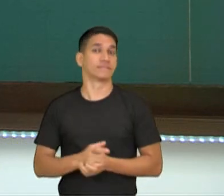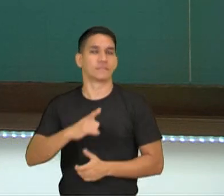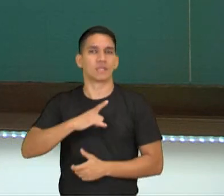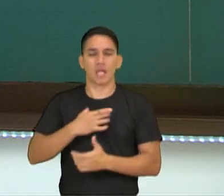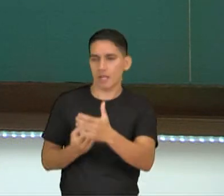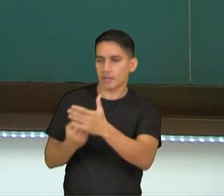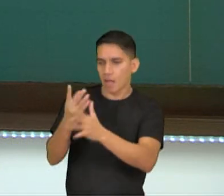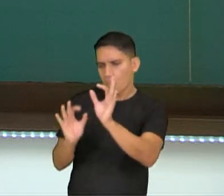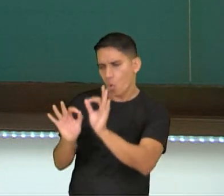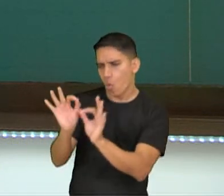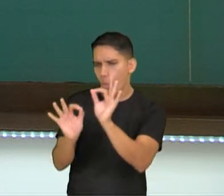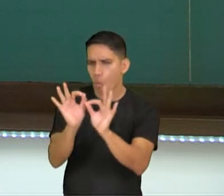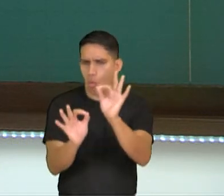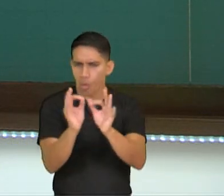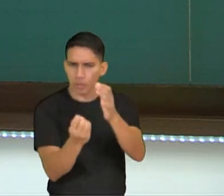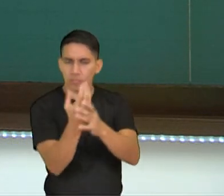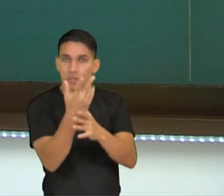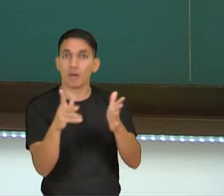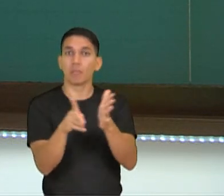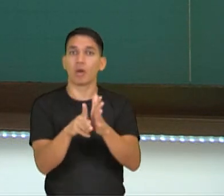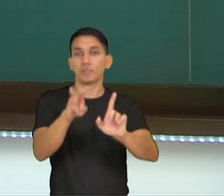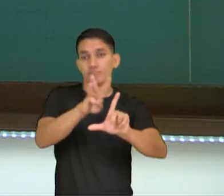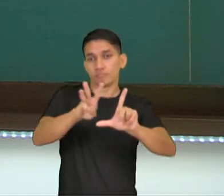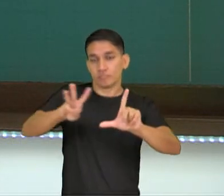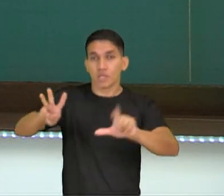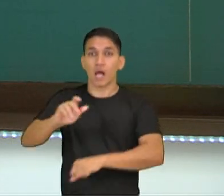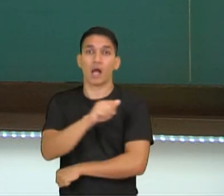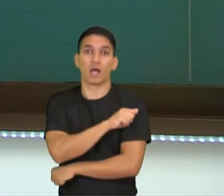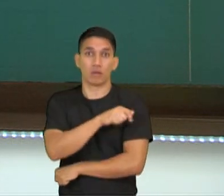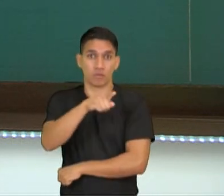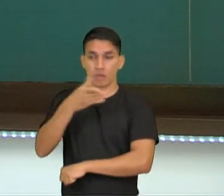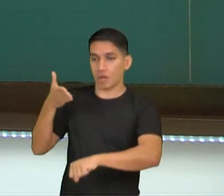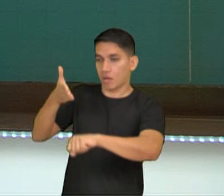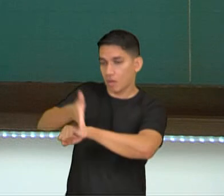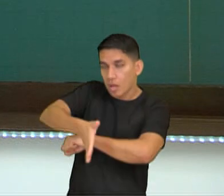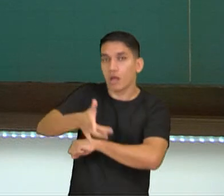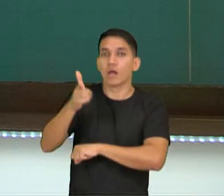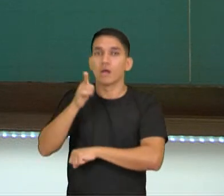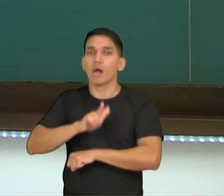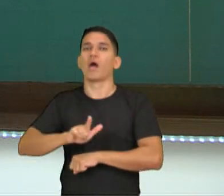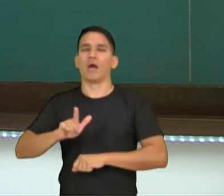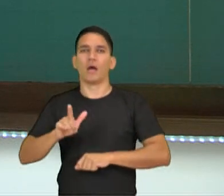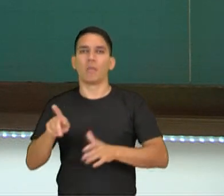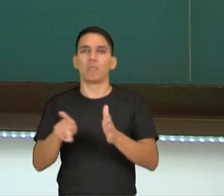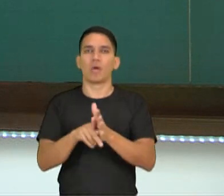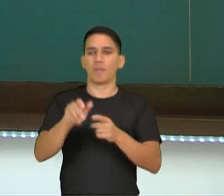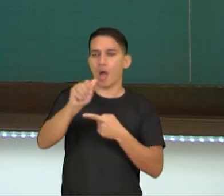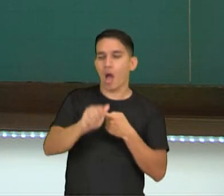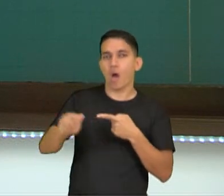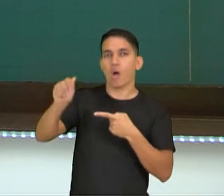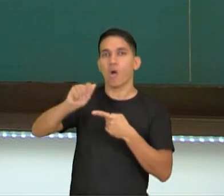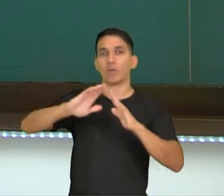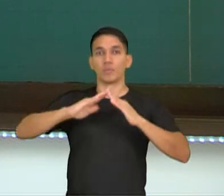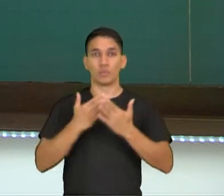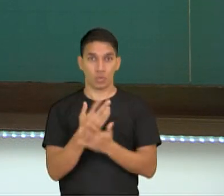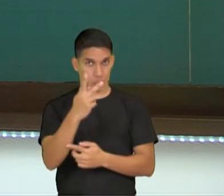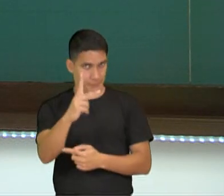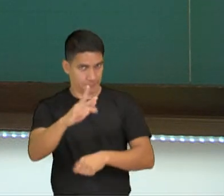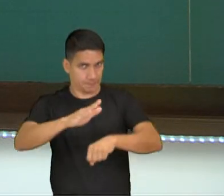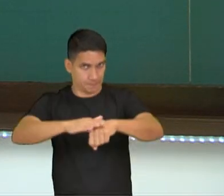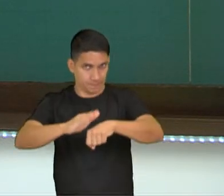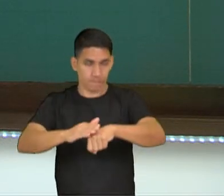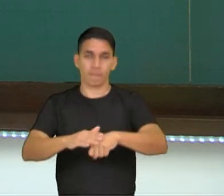construído também, foi elaborado um portal do aluno, então vocês entram lá no portal com o @escola de vocês, né,